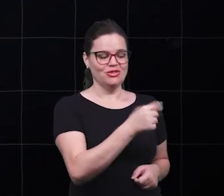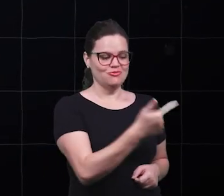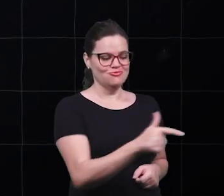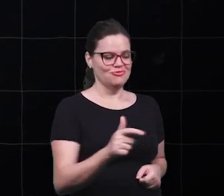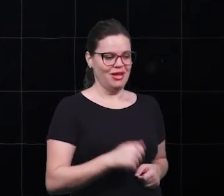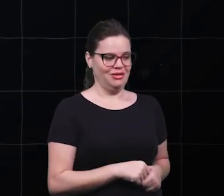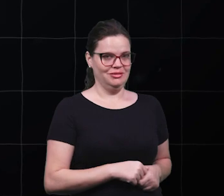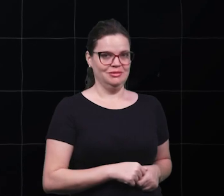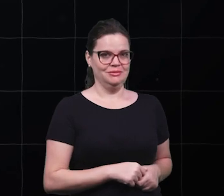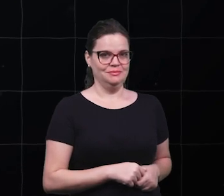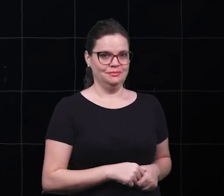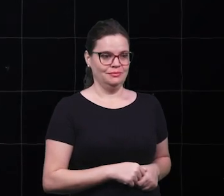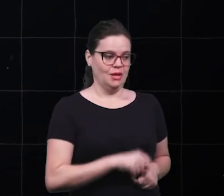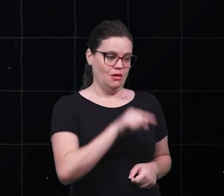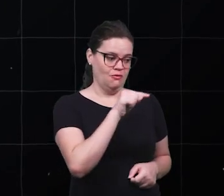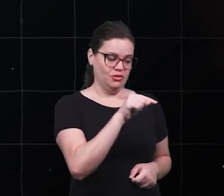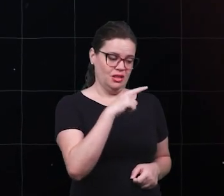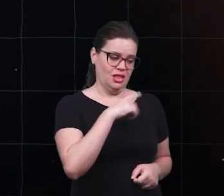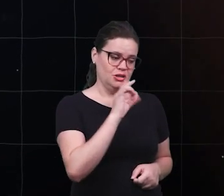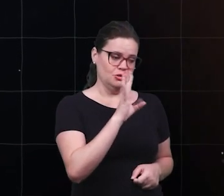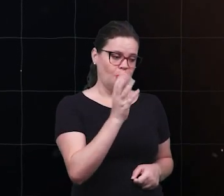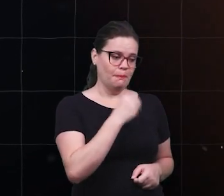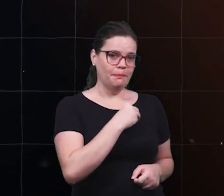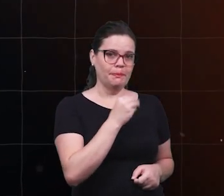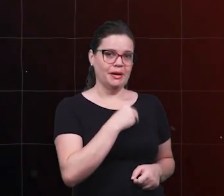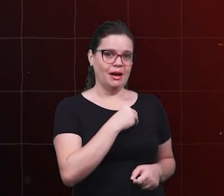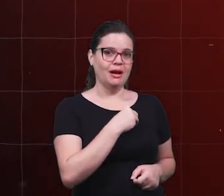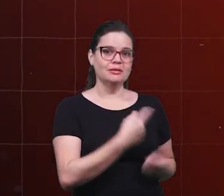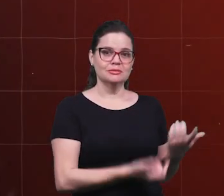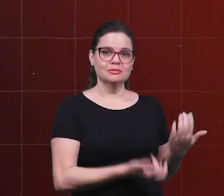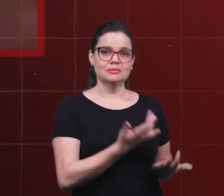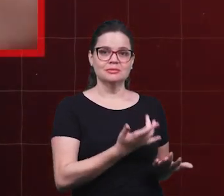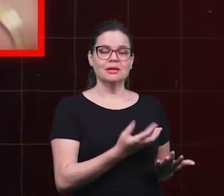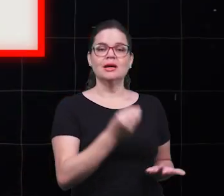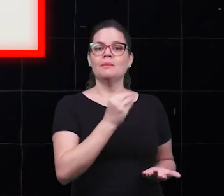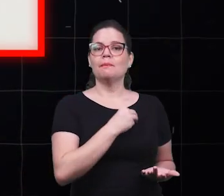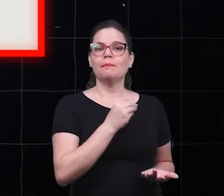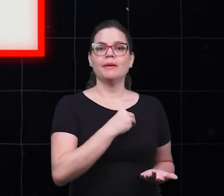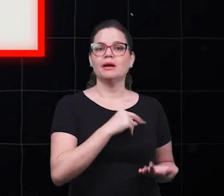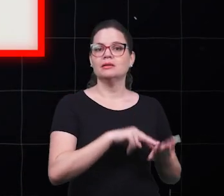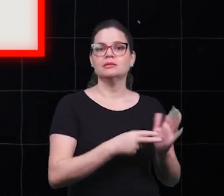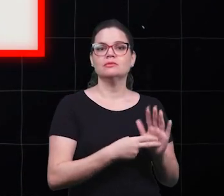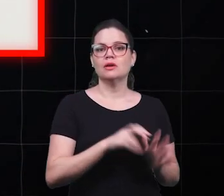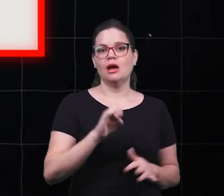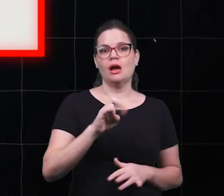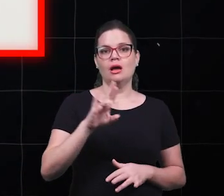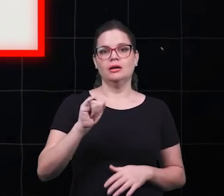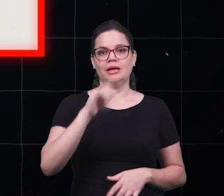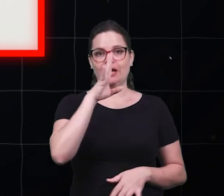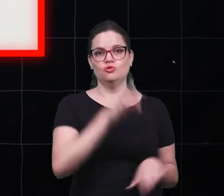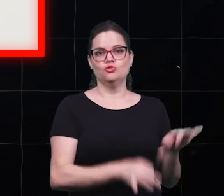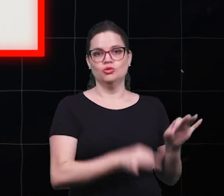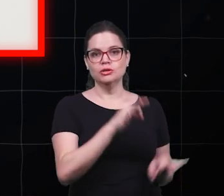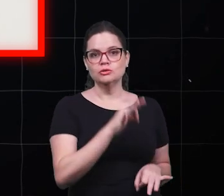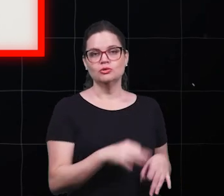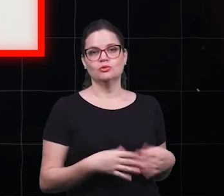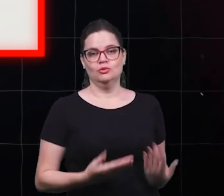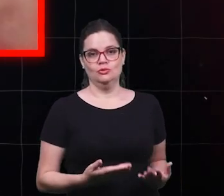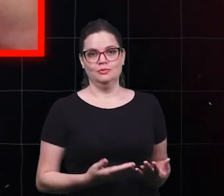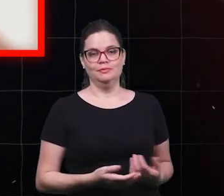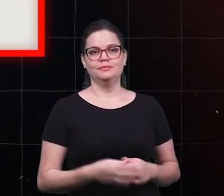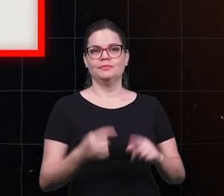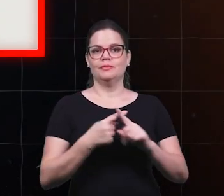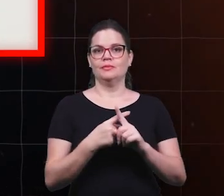pecado, e a força do pecado é a lei. O que Paulo estava caracterizando ali profeticamente é que